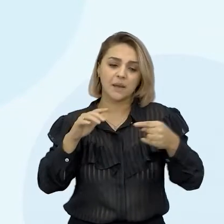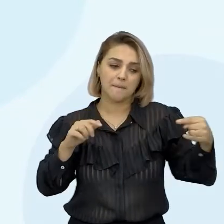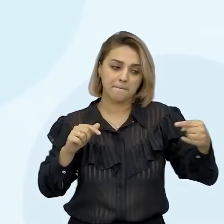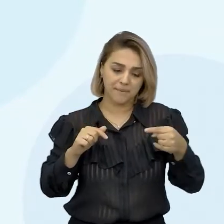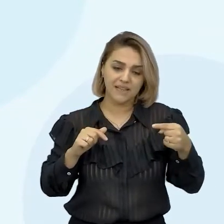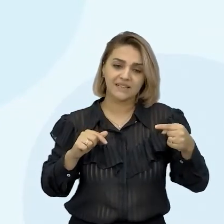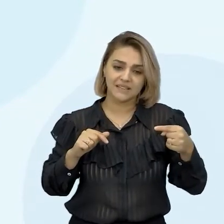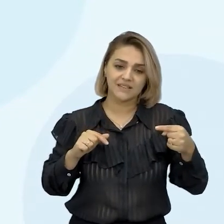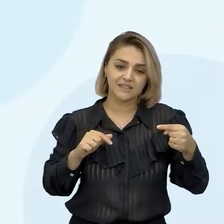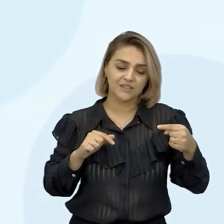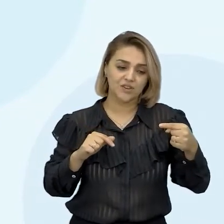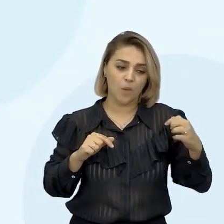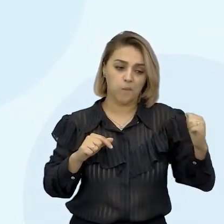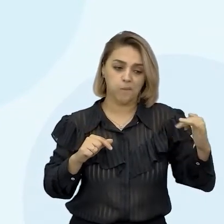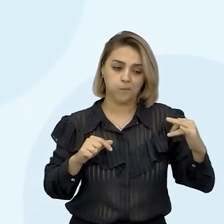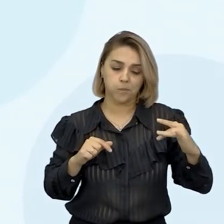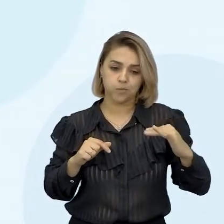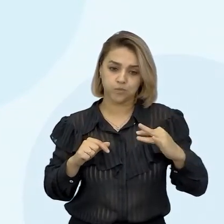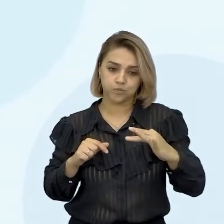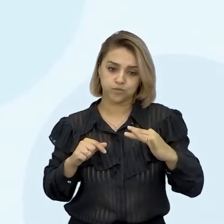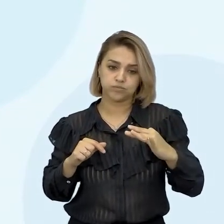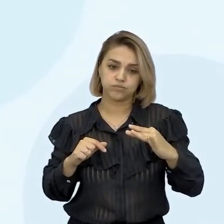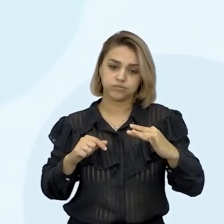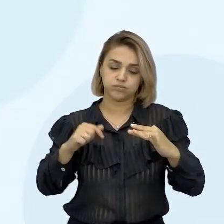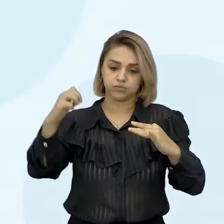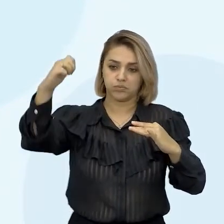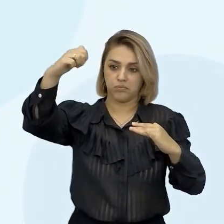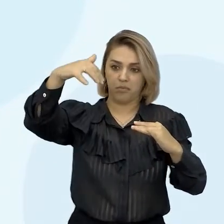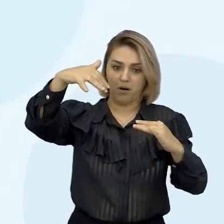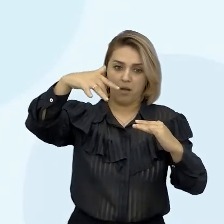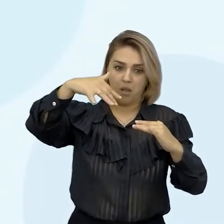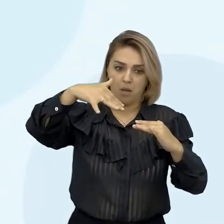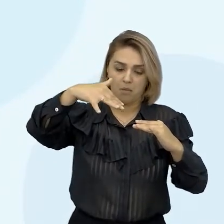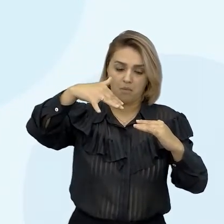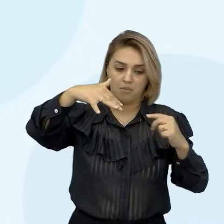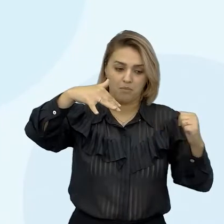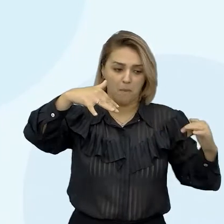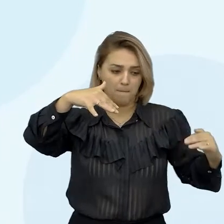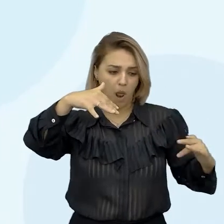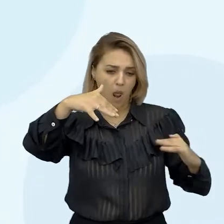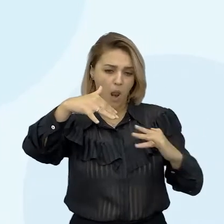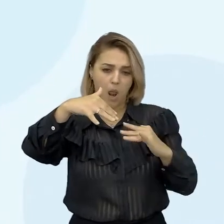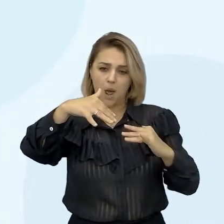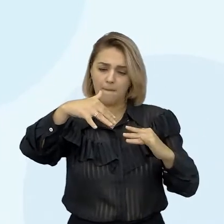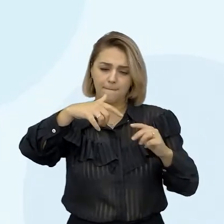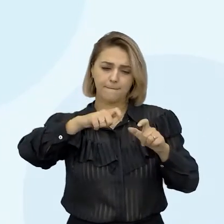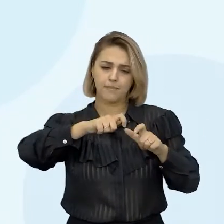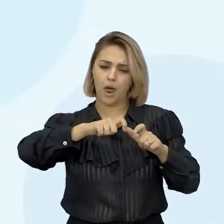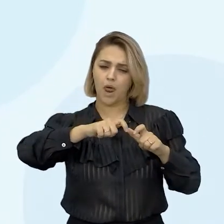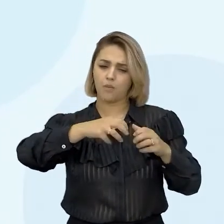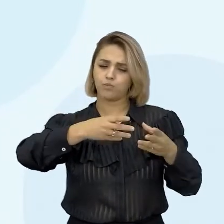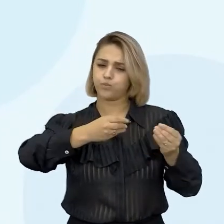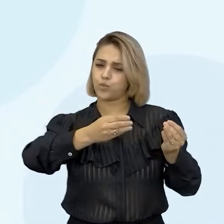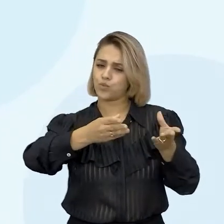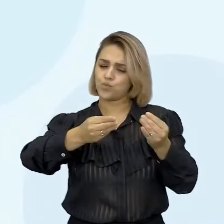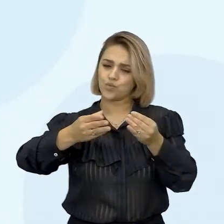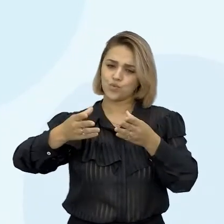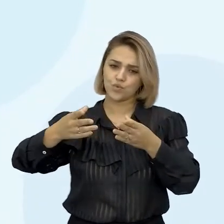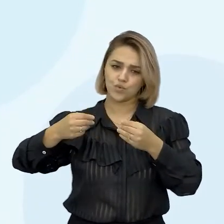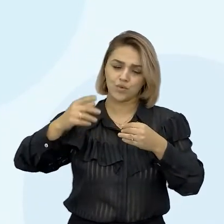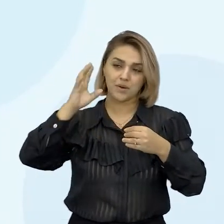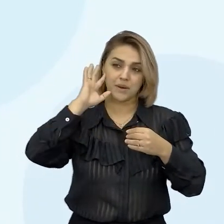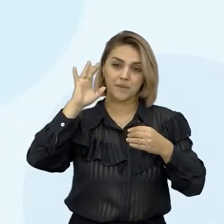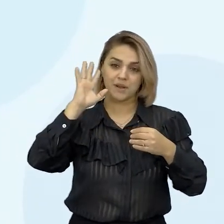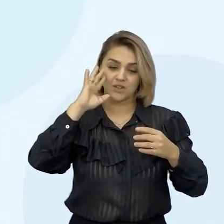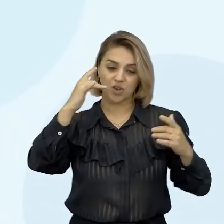entrando que desordenadamente já esse aqui é uma outra e essa que é maior ainda estão o nervosismo desses aqui com esses